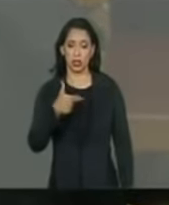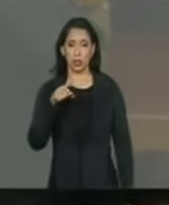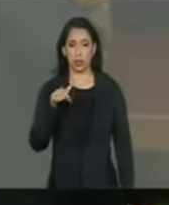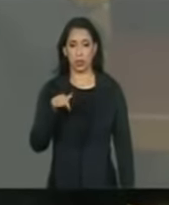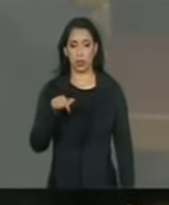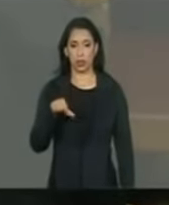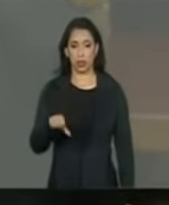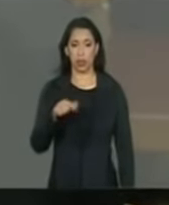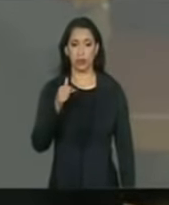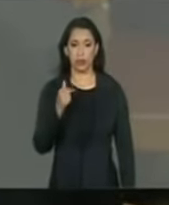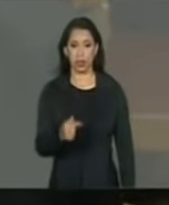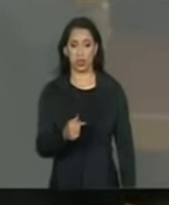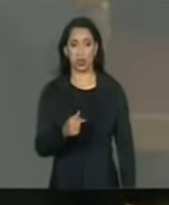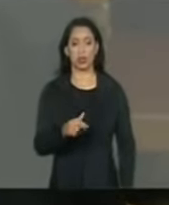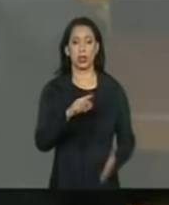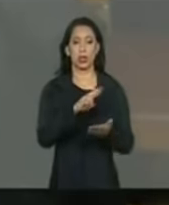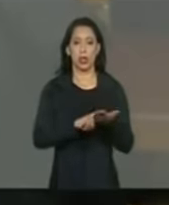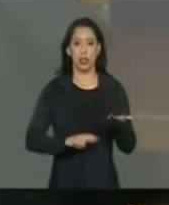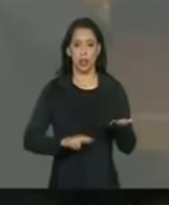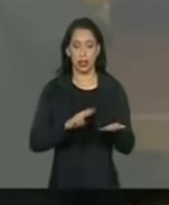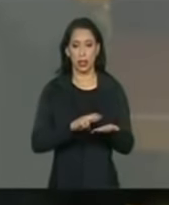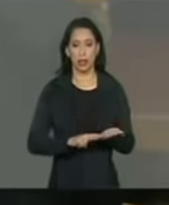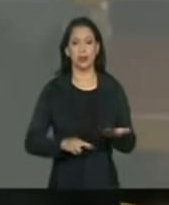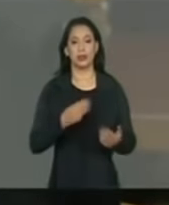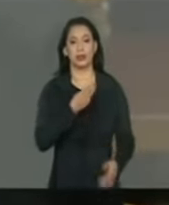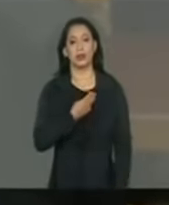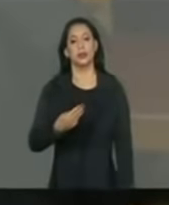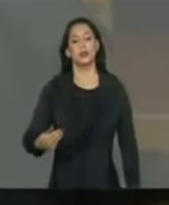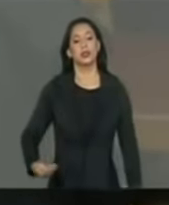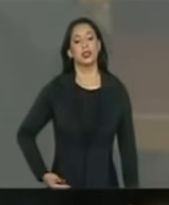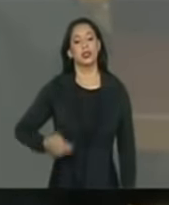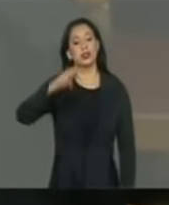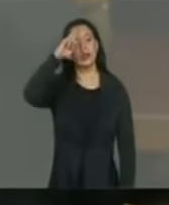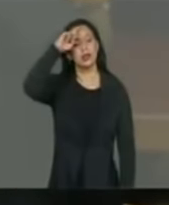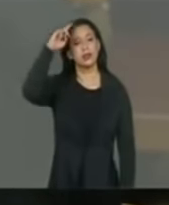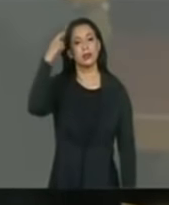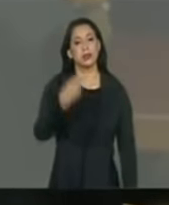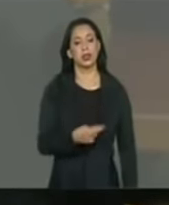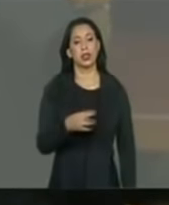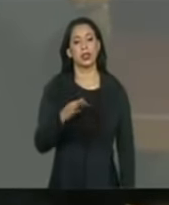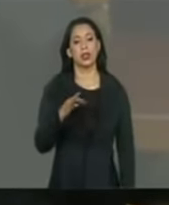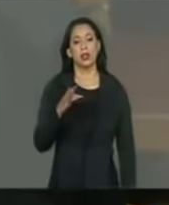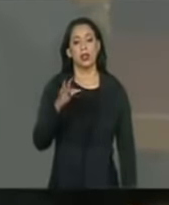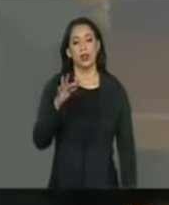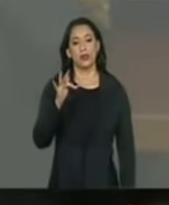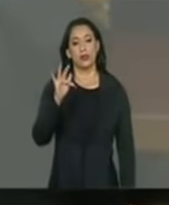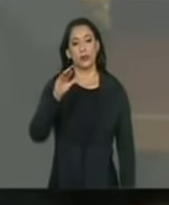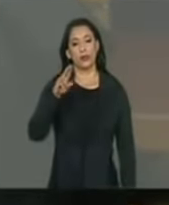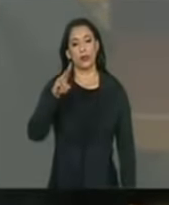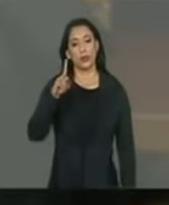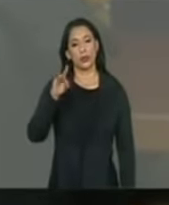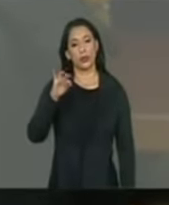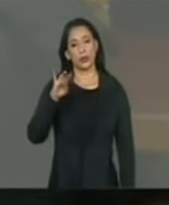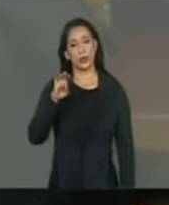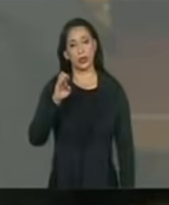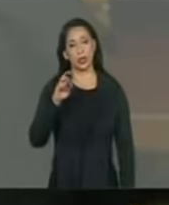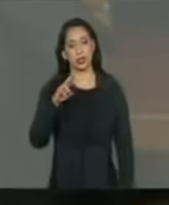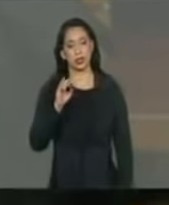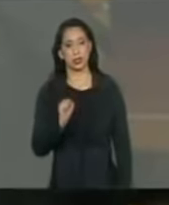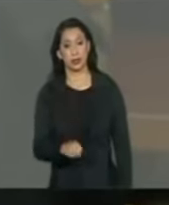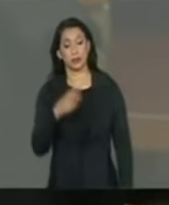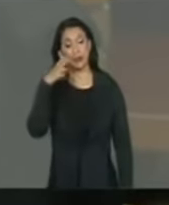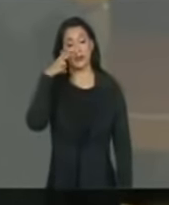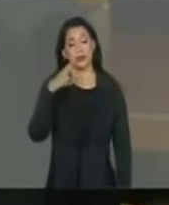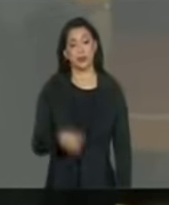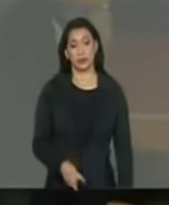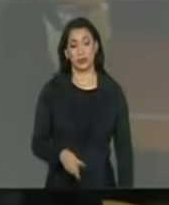relator o ministro e o saudoso e respeitar o início thompson flores não é que proclamou a validade